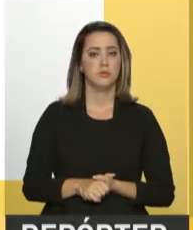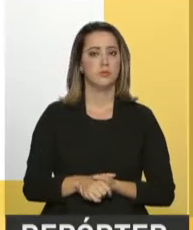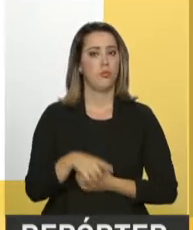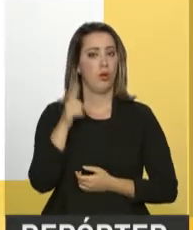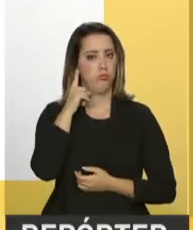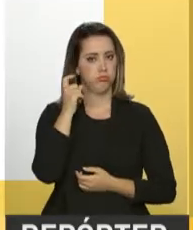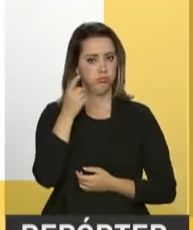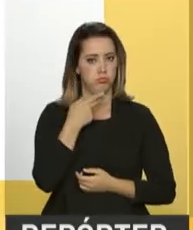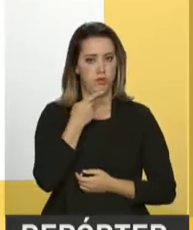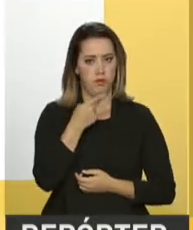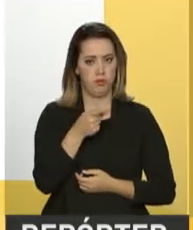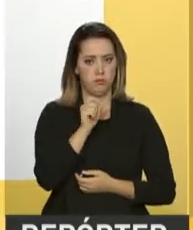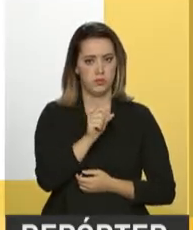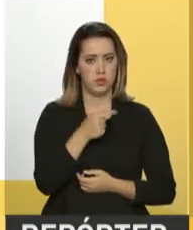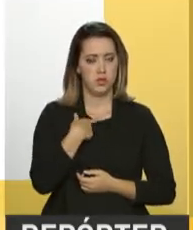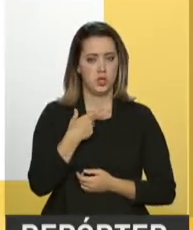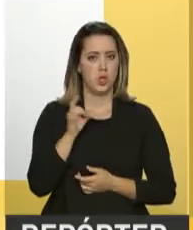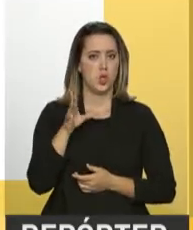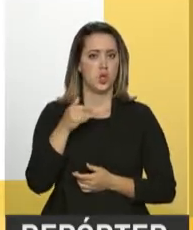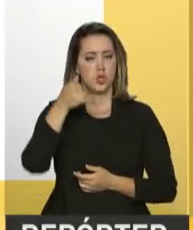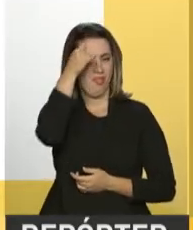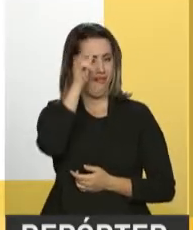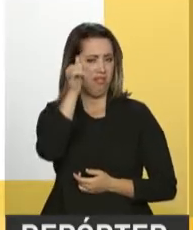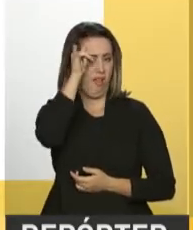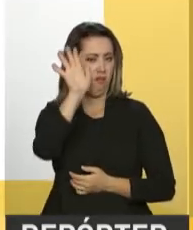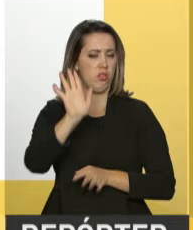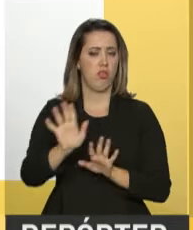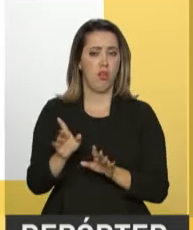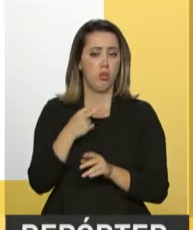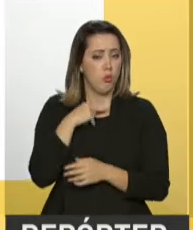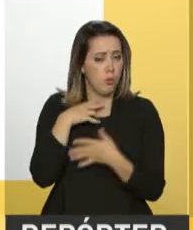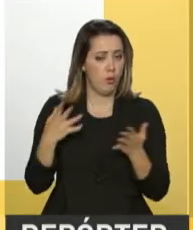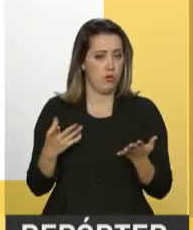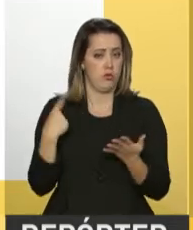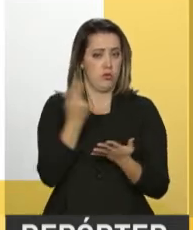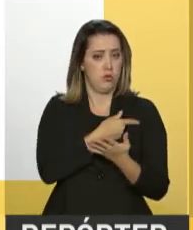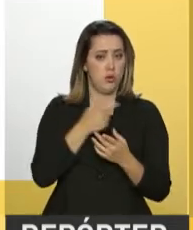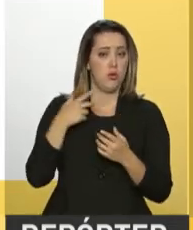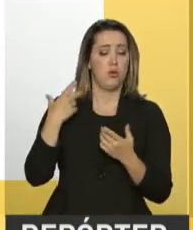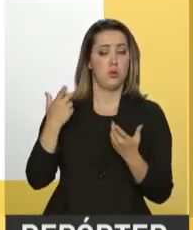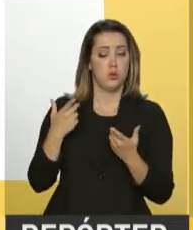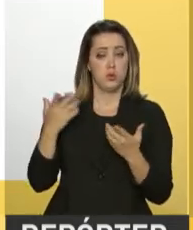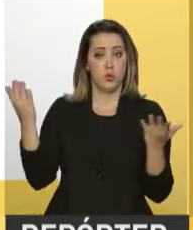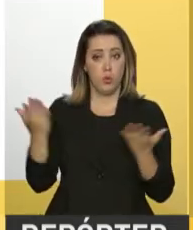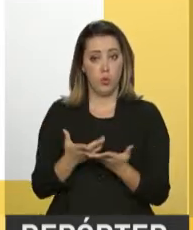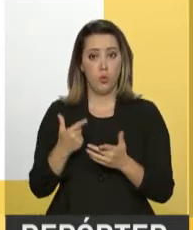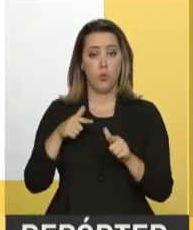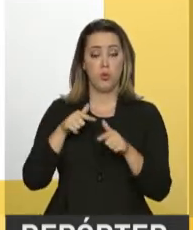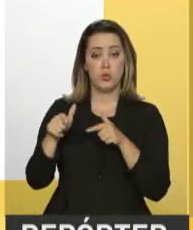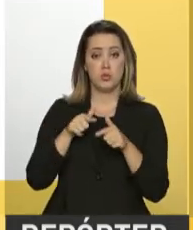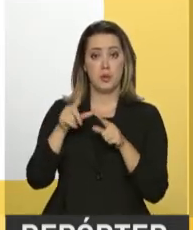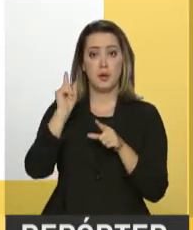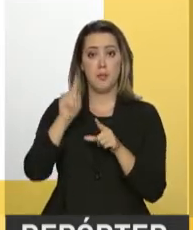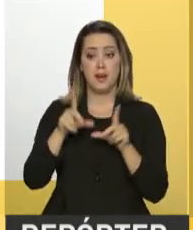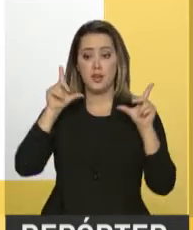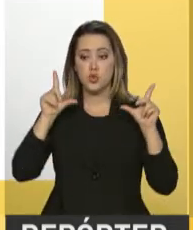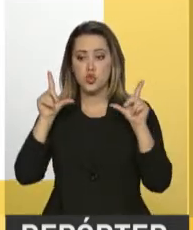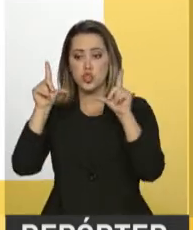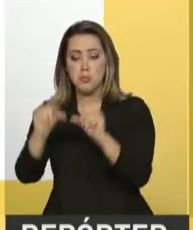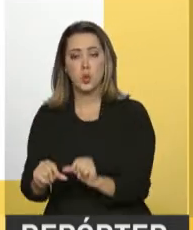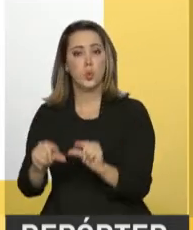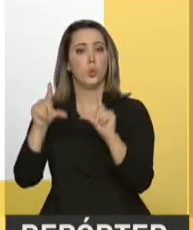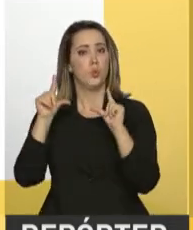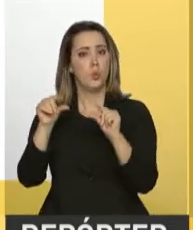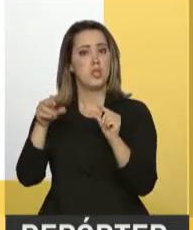Inibir só não basta. A nossa grande preocupação é atingir a capacidade operacional e o resultado é reduzir a